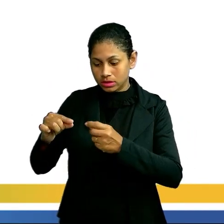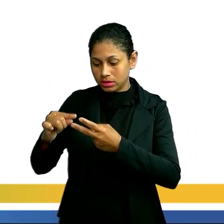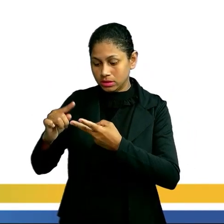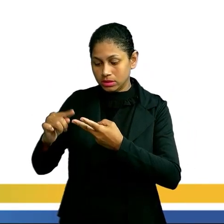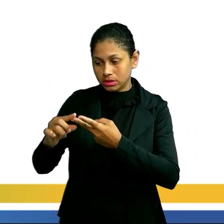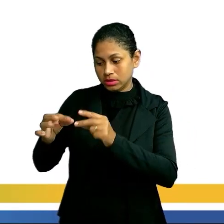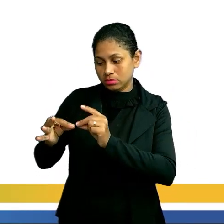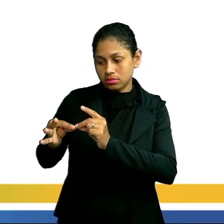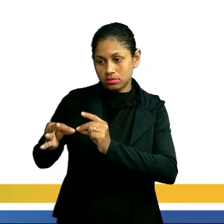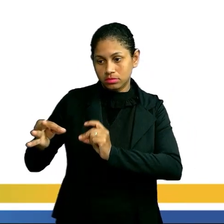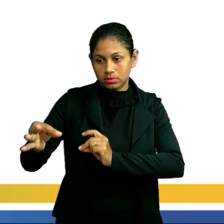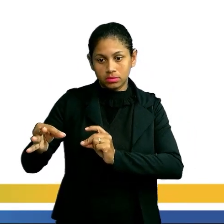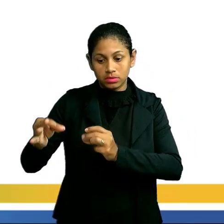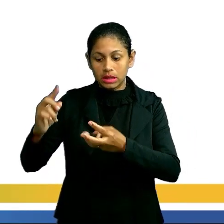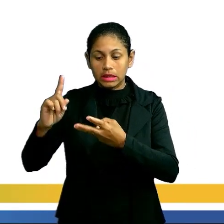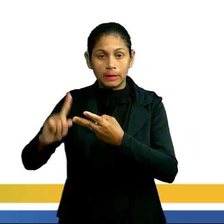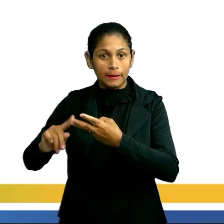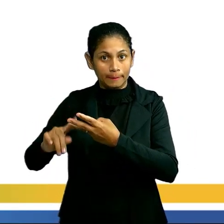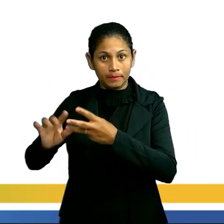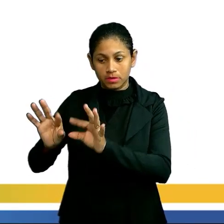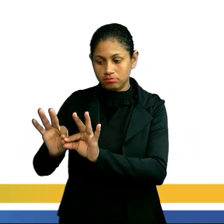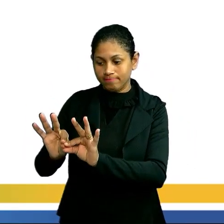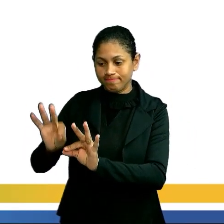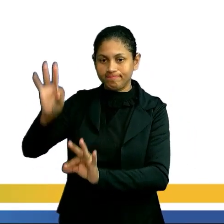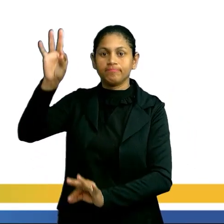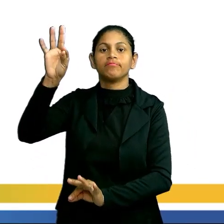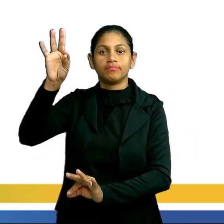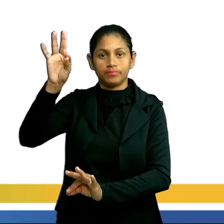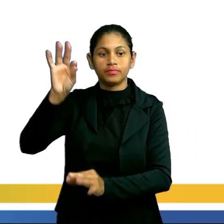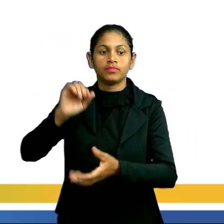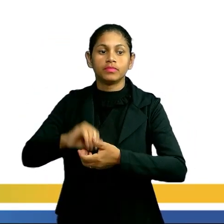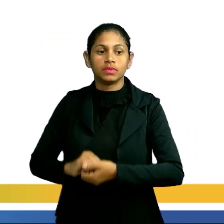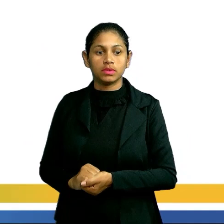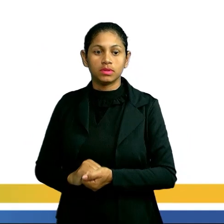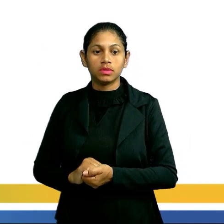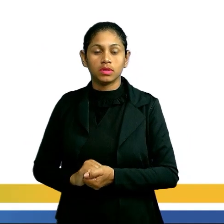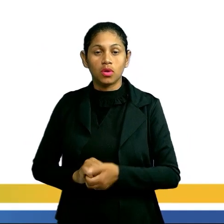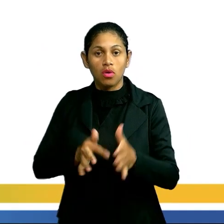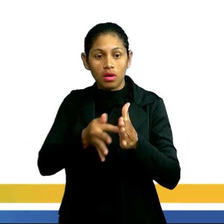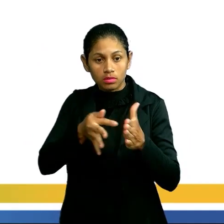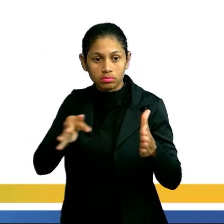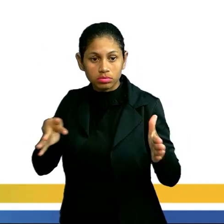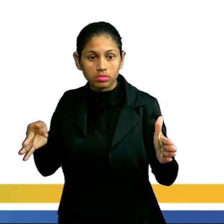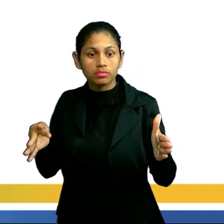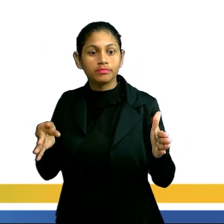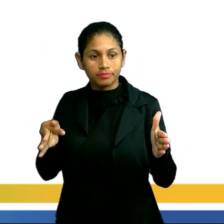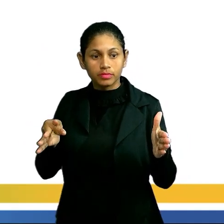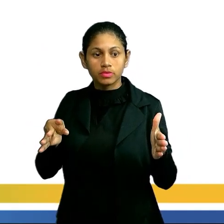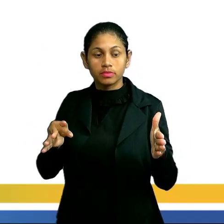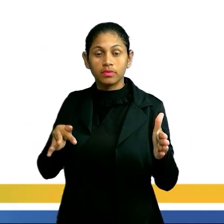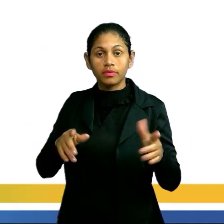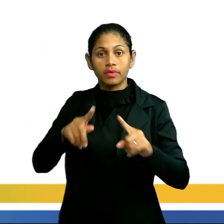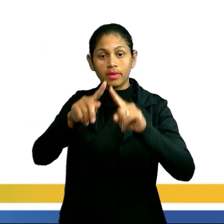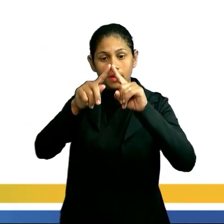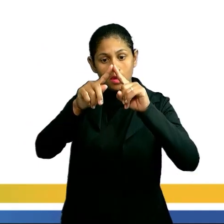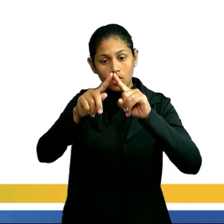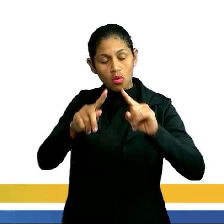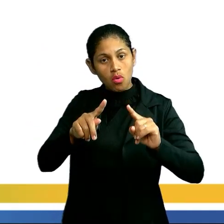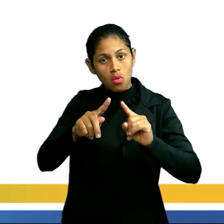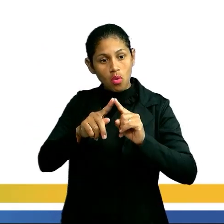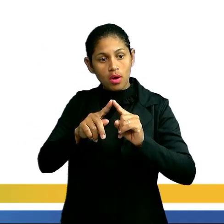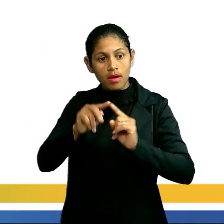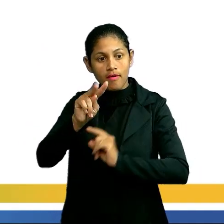ela vai ser igual ao volume inicial vezes o coeficiente gama, que é o coeficiente de dilatação